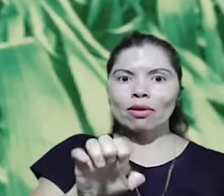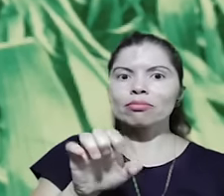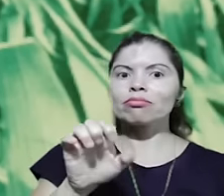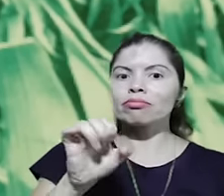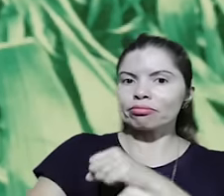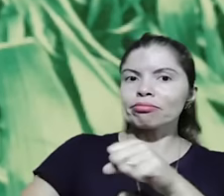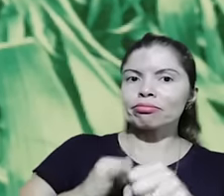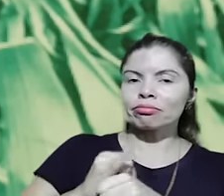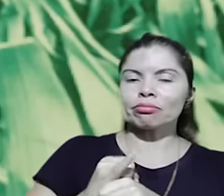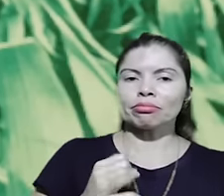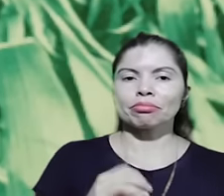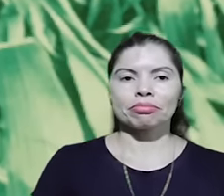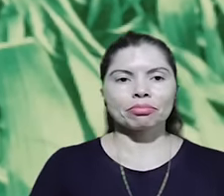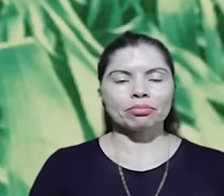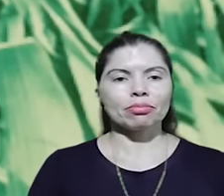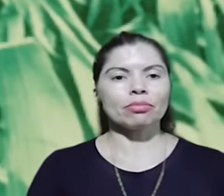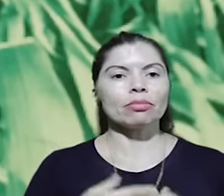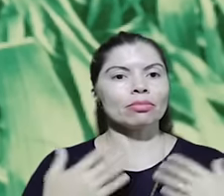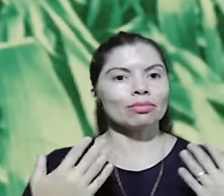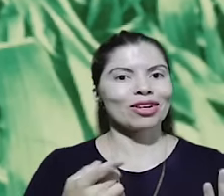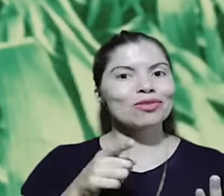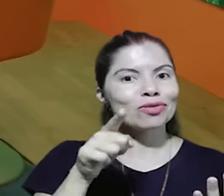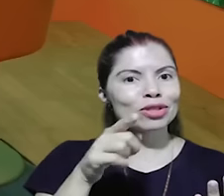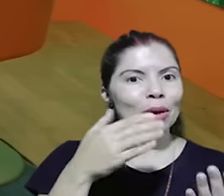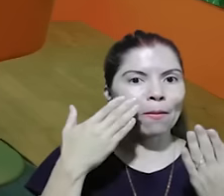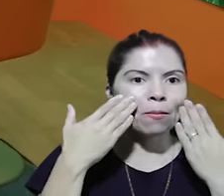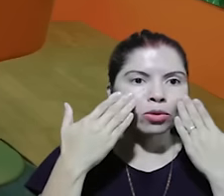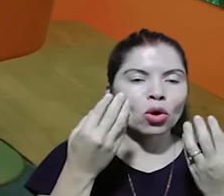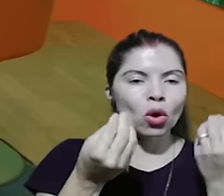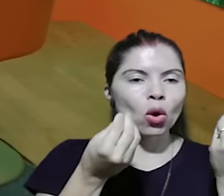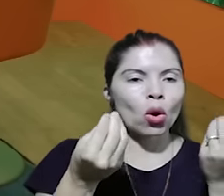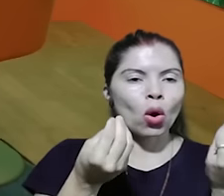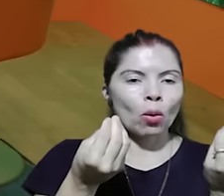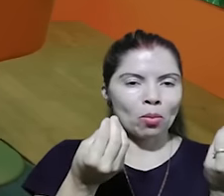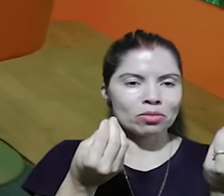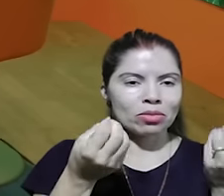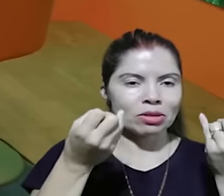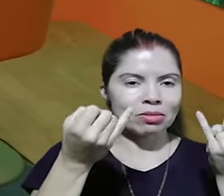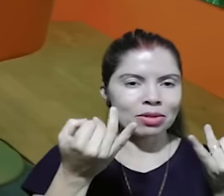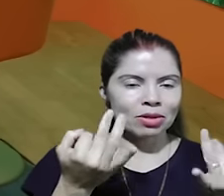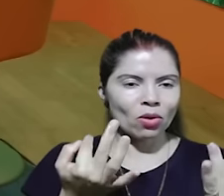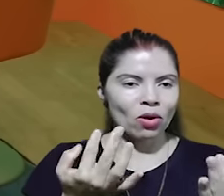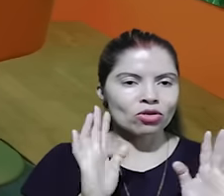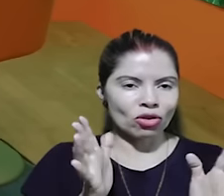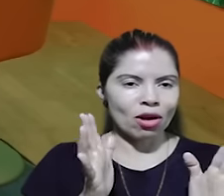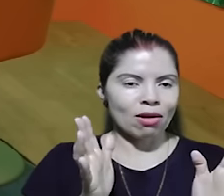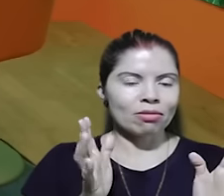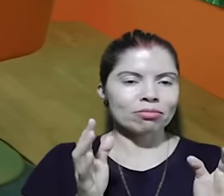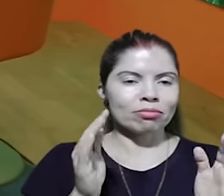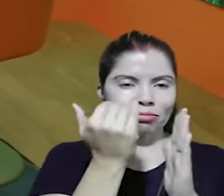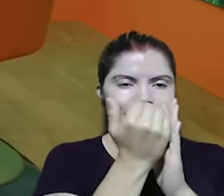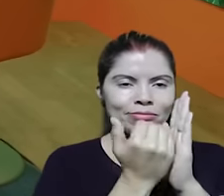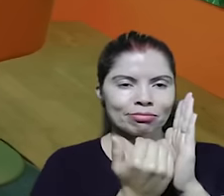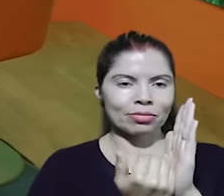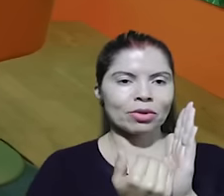essa apresentação mostrando como funciona nosso emissor vamos falar pouquinho sobre certificado digital né O que que é o certificado digital e tem alguns tipos que podem